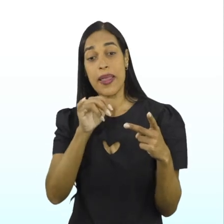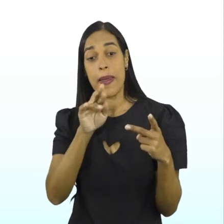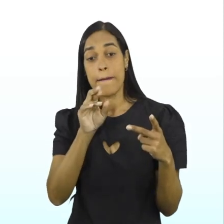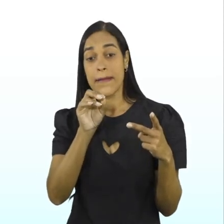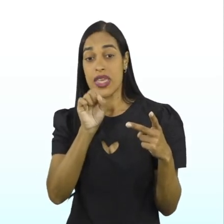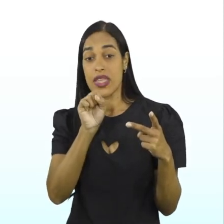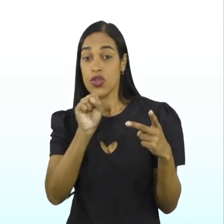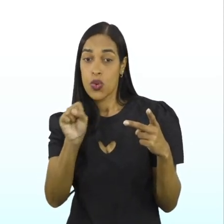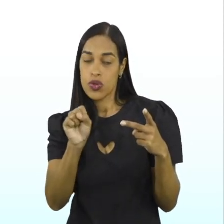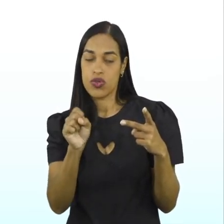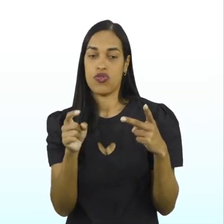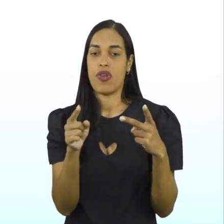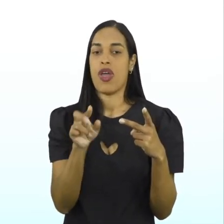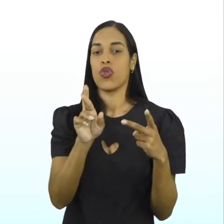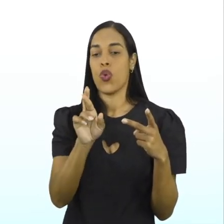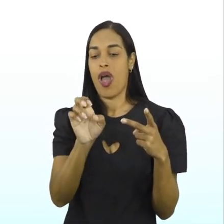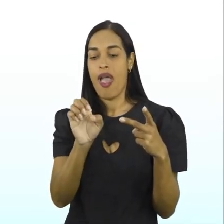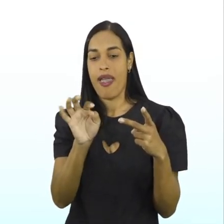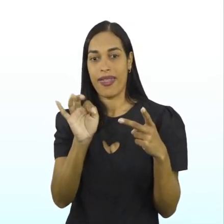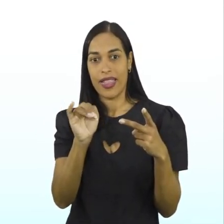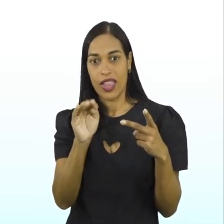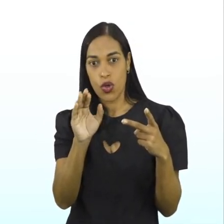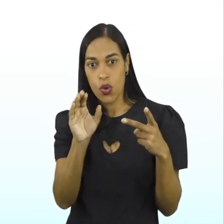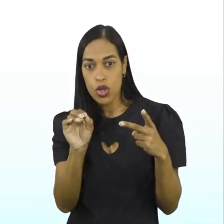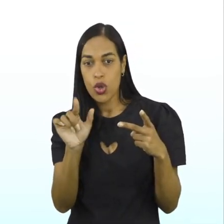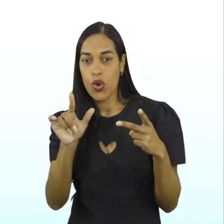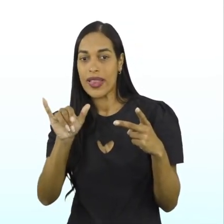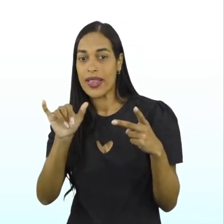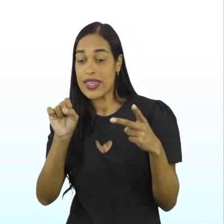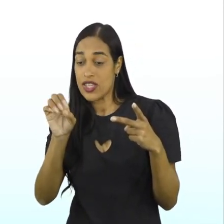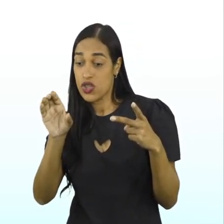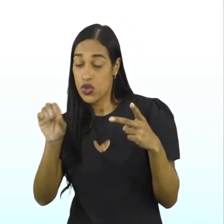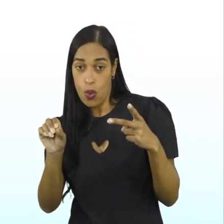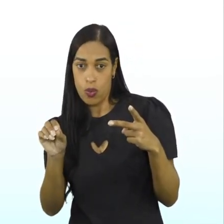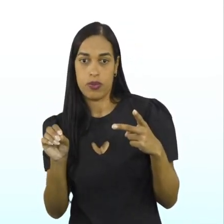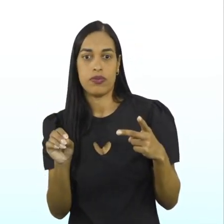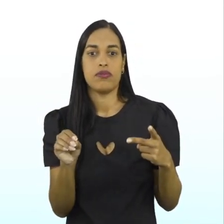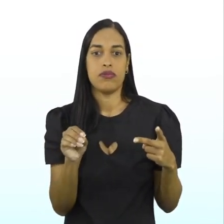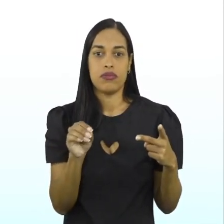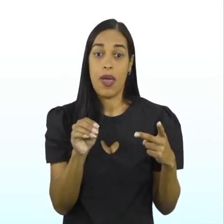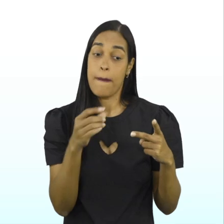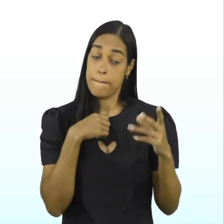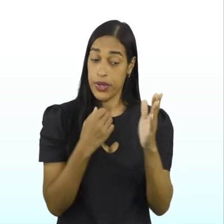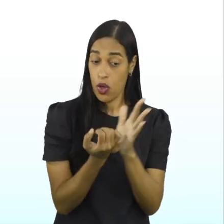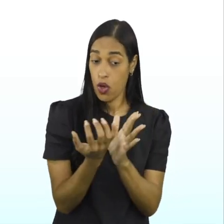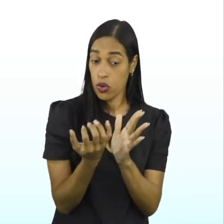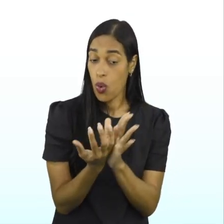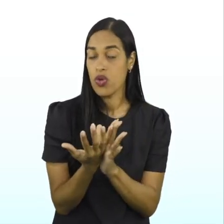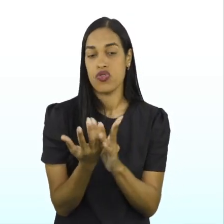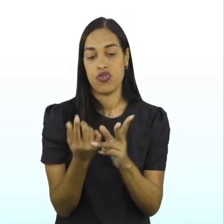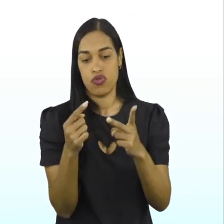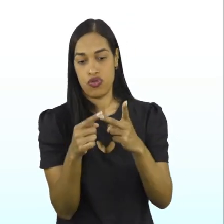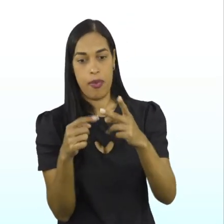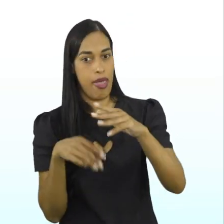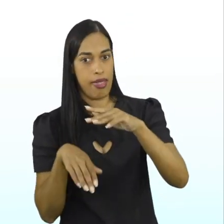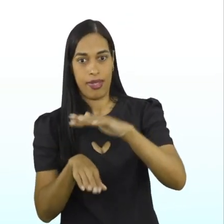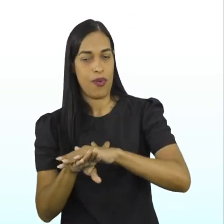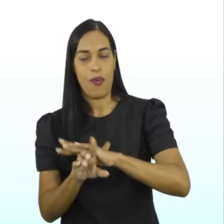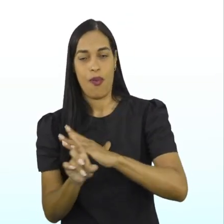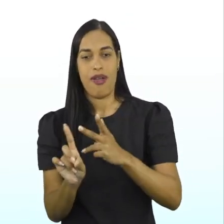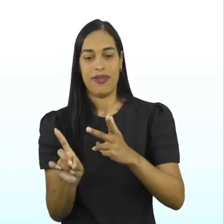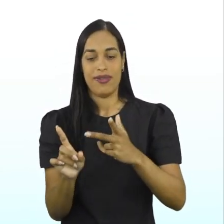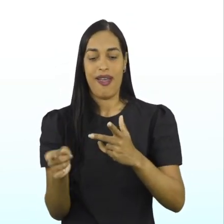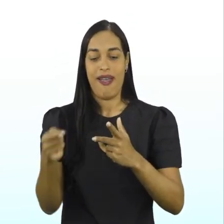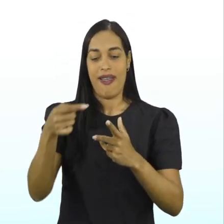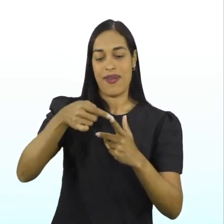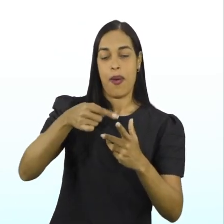endoplasmático liso. O retículo endoplasmático liso produz lipídio, mas ele não guarda. Aí ele manda para o complexo de Golgi guardar.